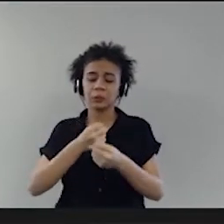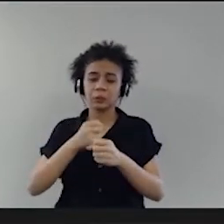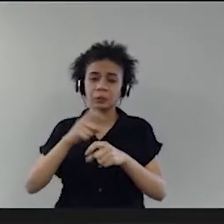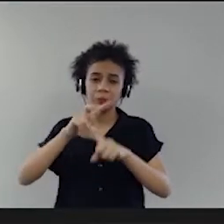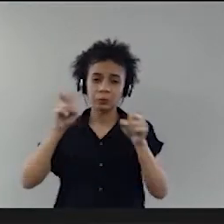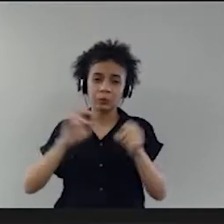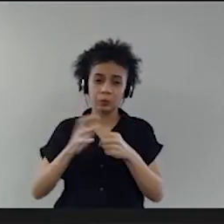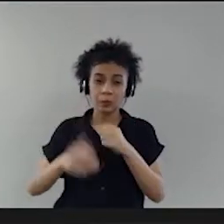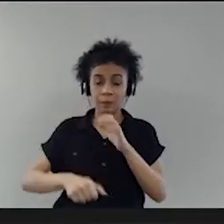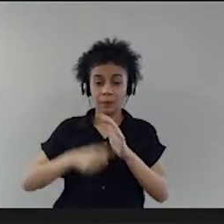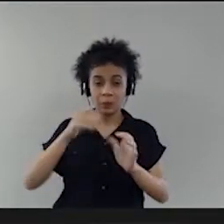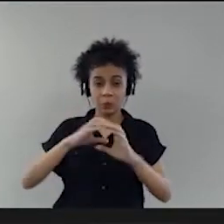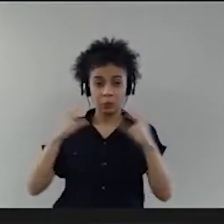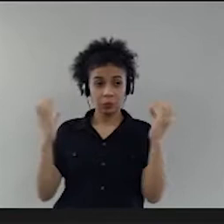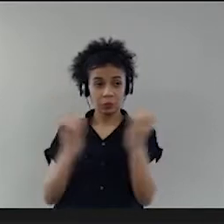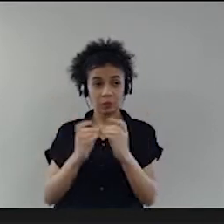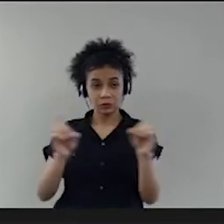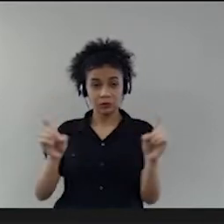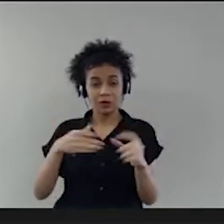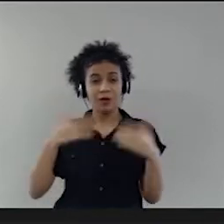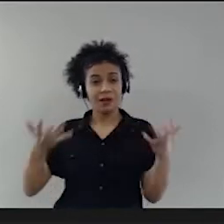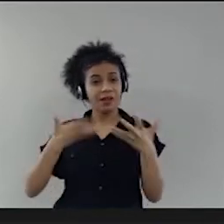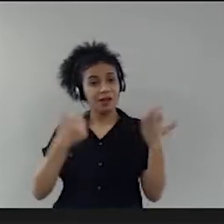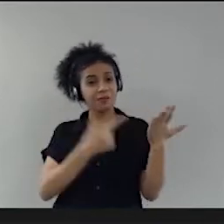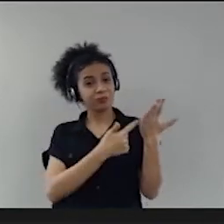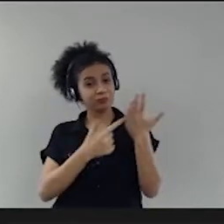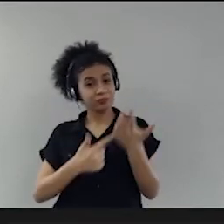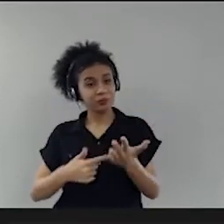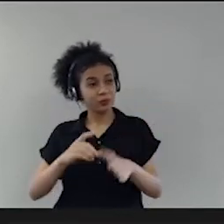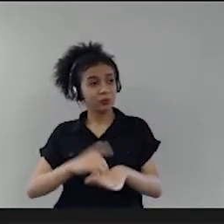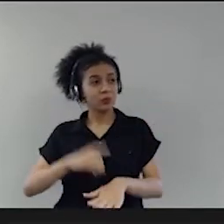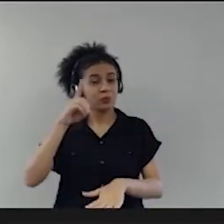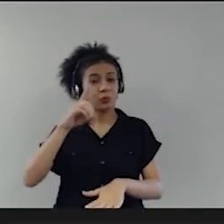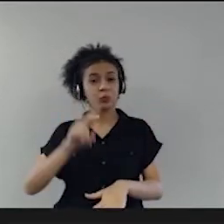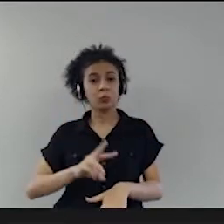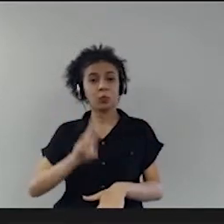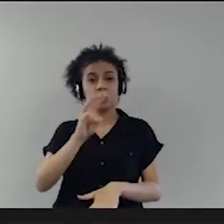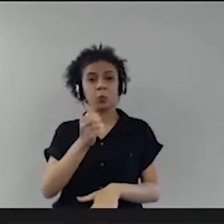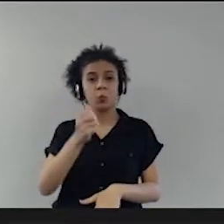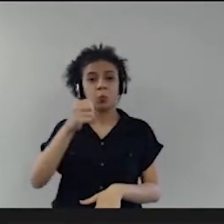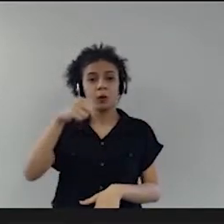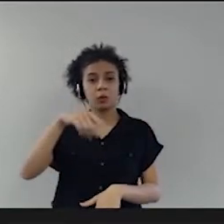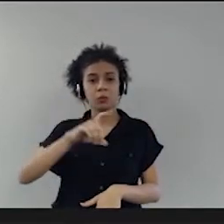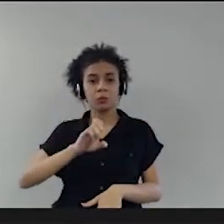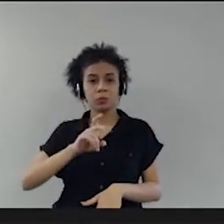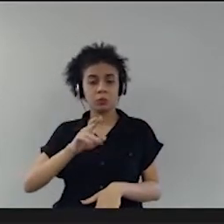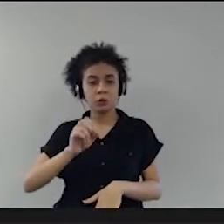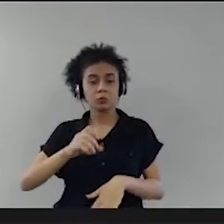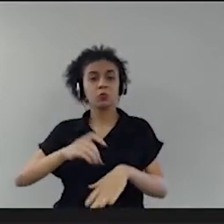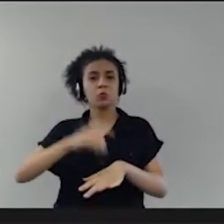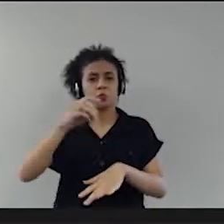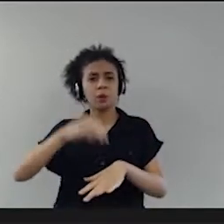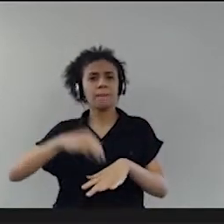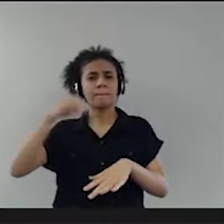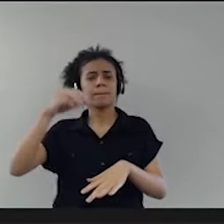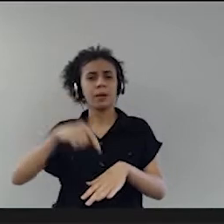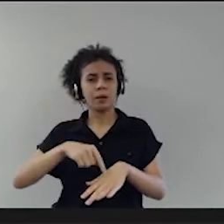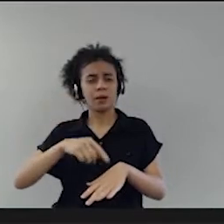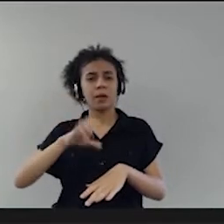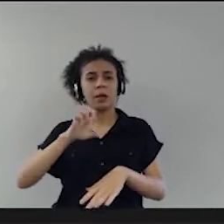Covid-19, com muita alegria que eu chamo o doutor Wanderson Oliveira, doutor e mestre